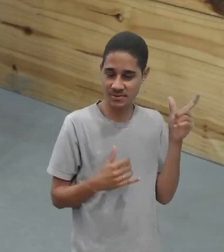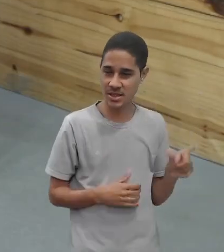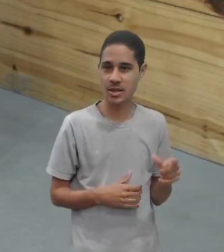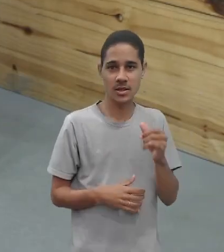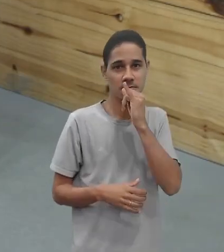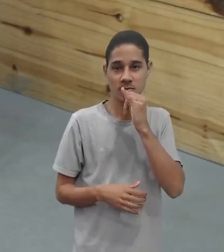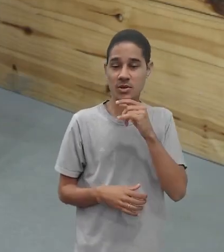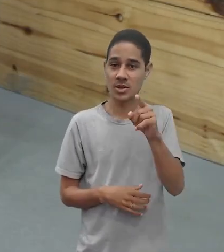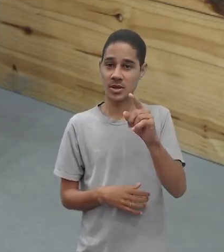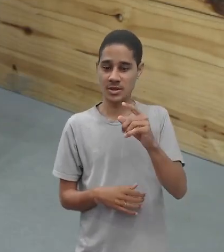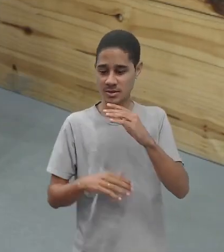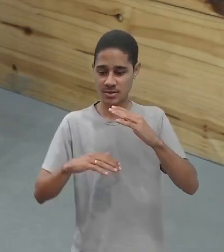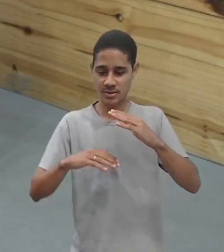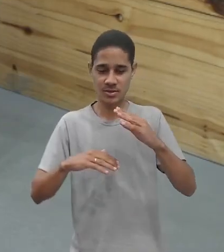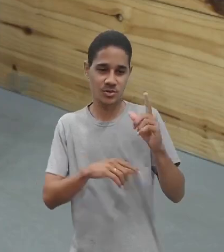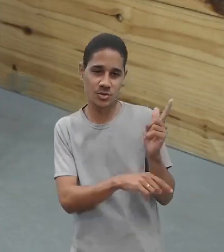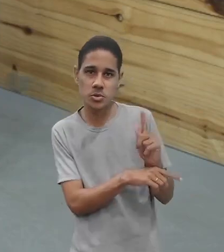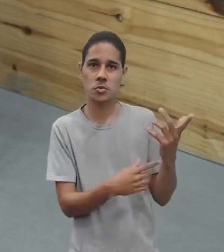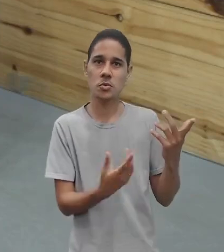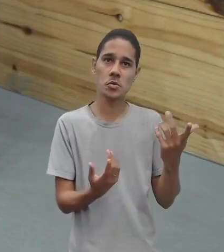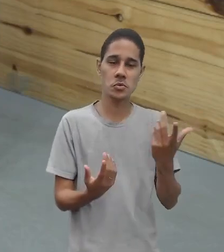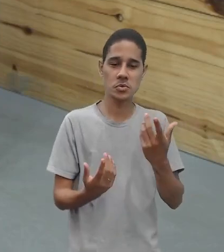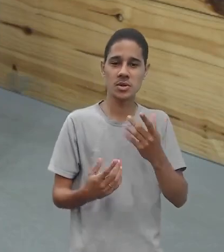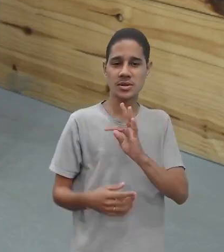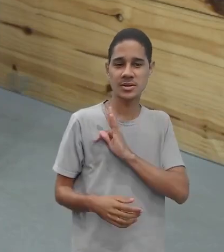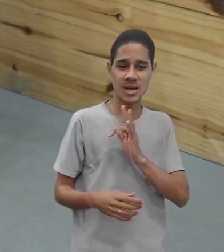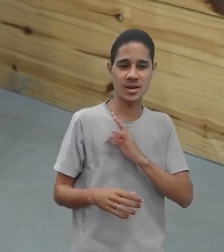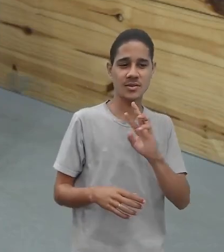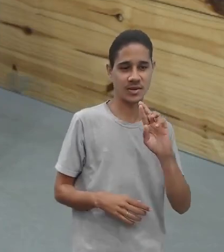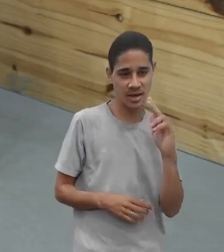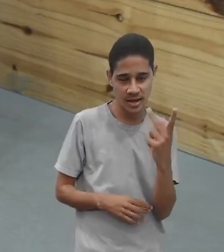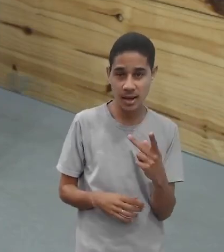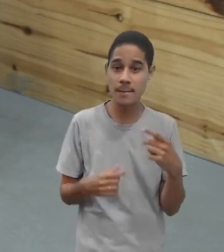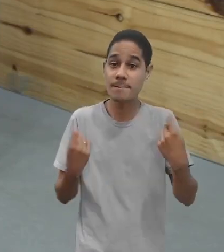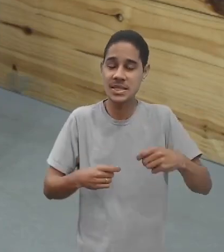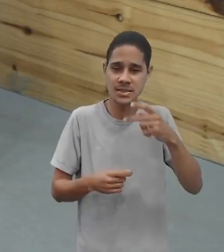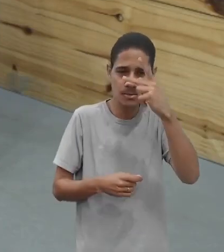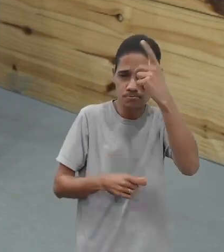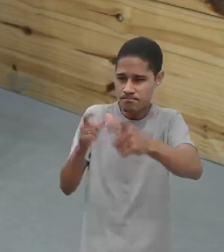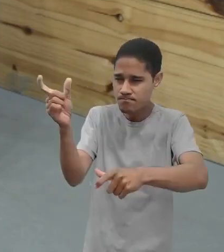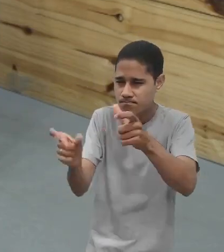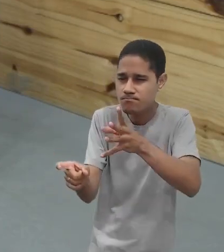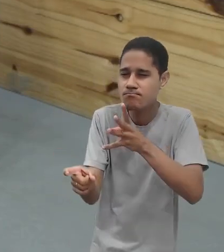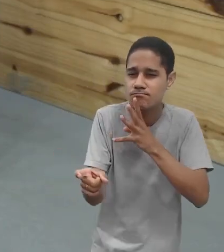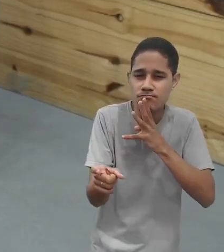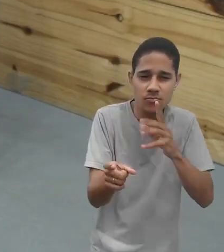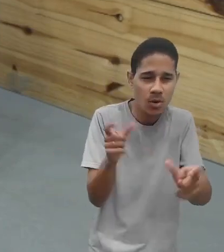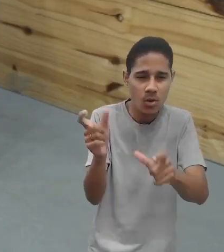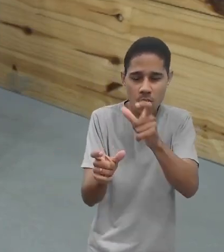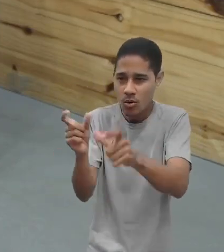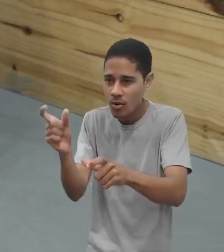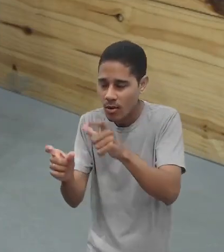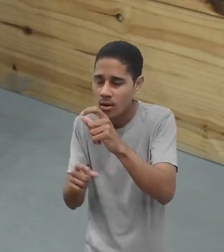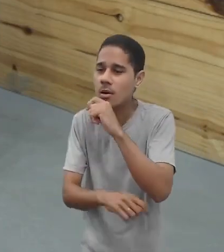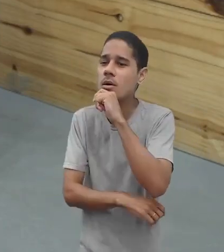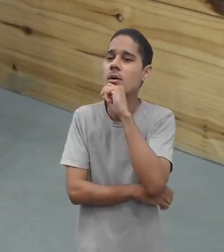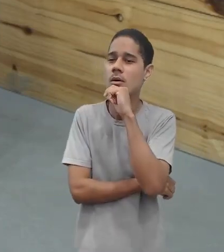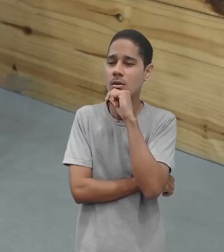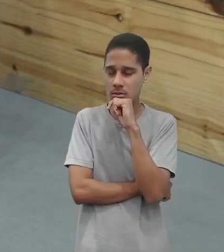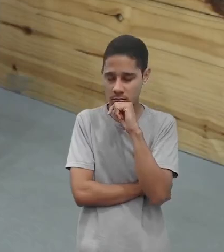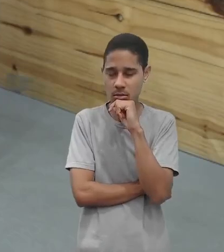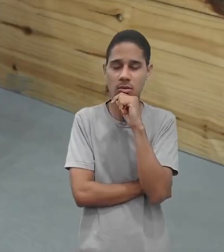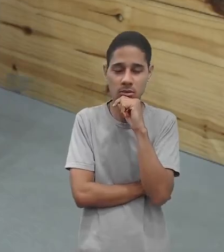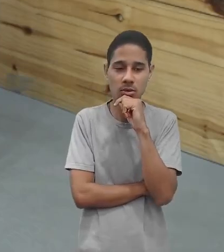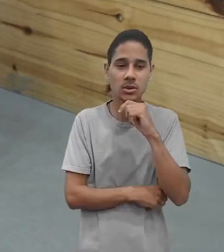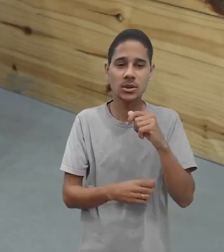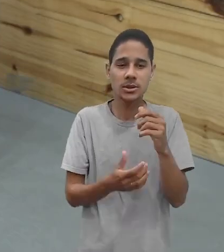de recursos humanos, conhecer o meu capital humano e tudo que o cerca vai me embasar